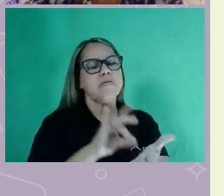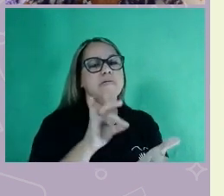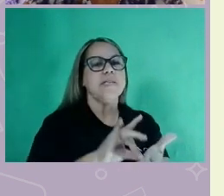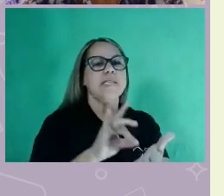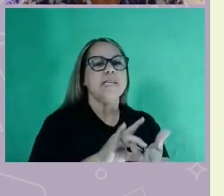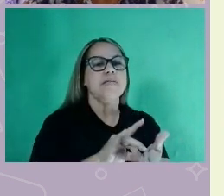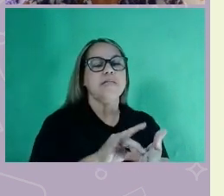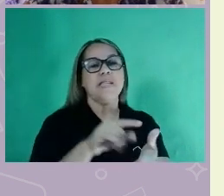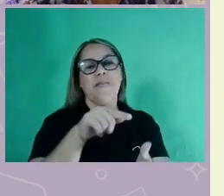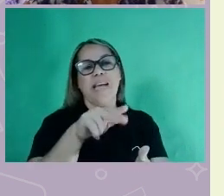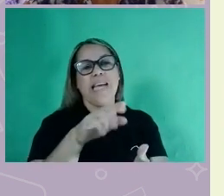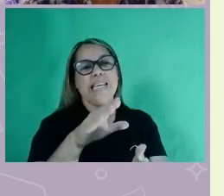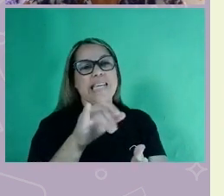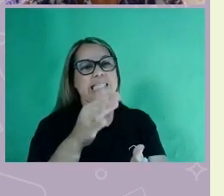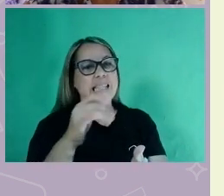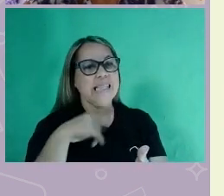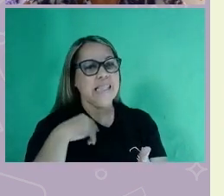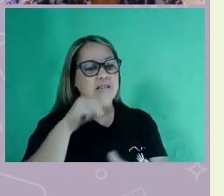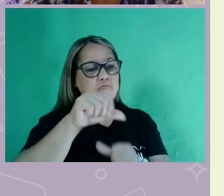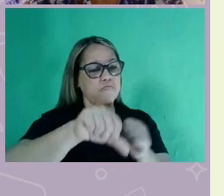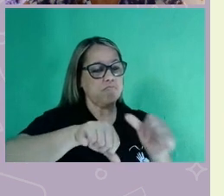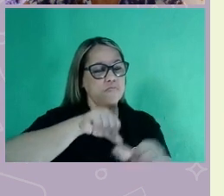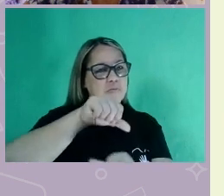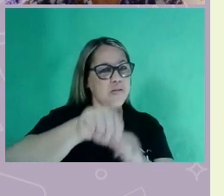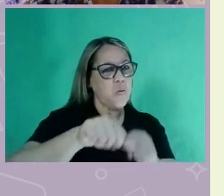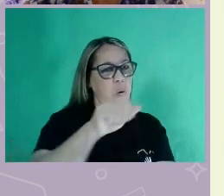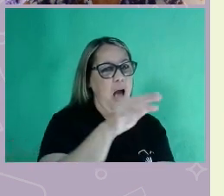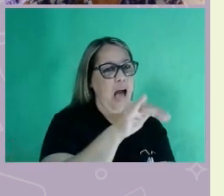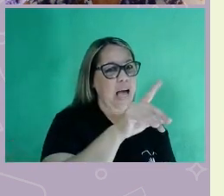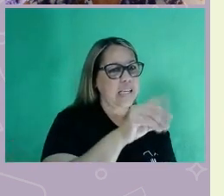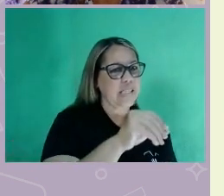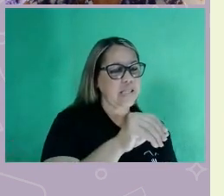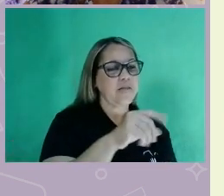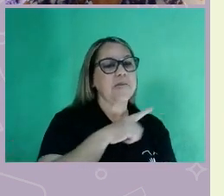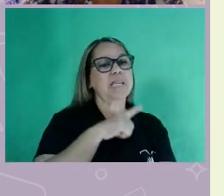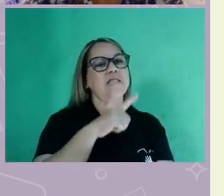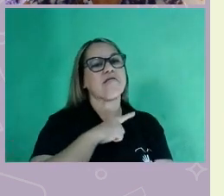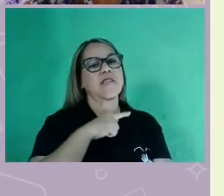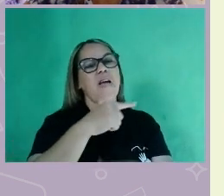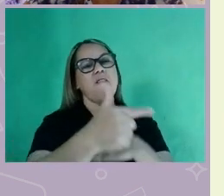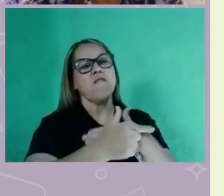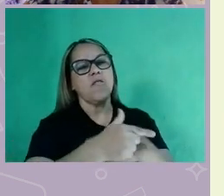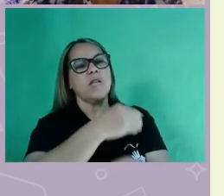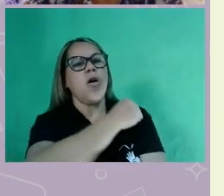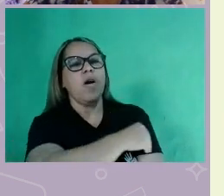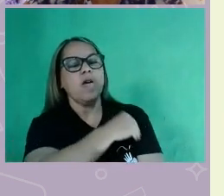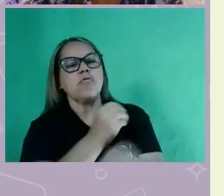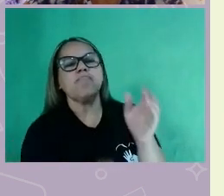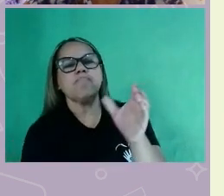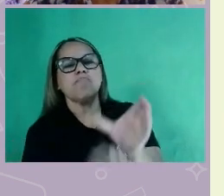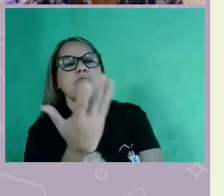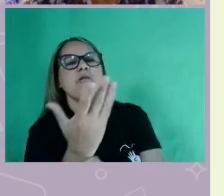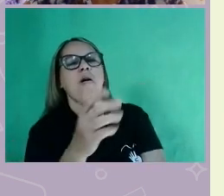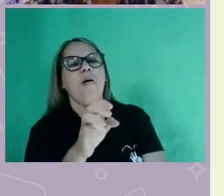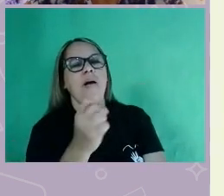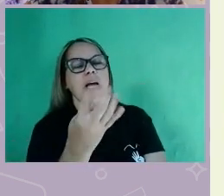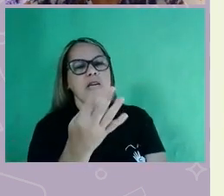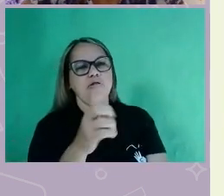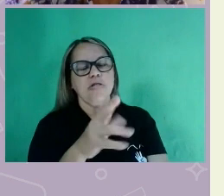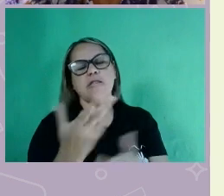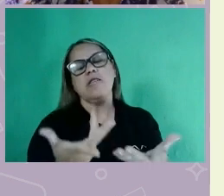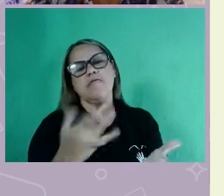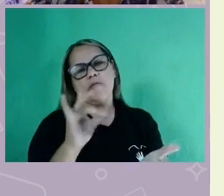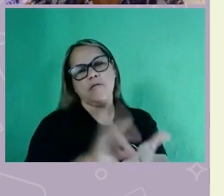quercetina ao reagir com ácido carboxílico por ele ter a função álcool vai dar origem a um éster então a